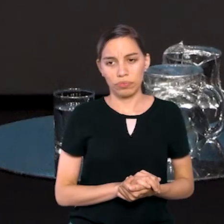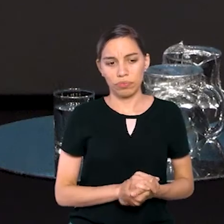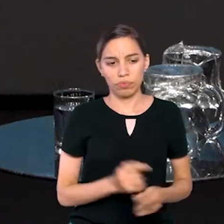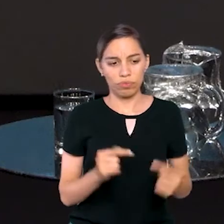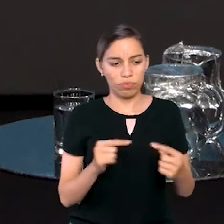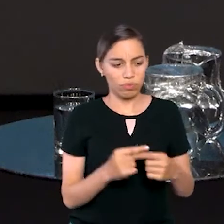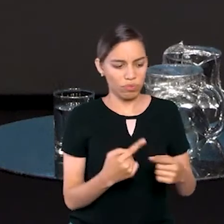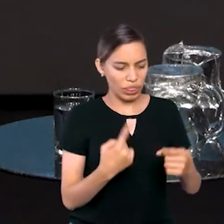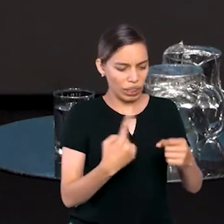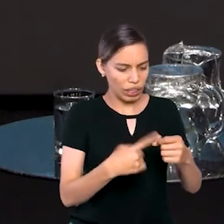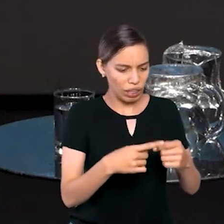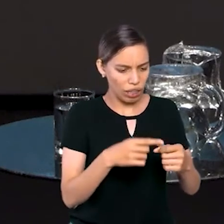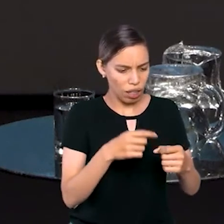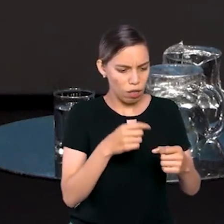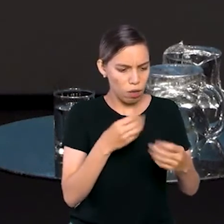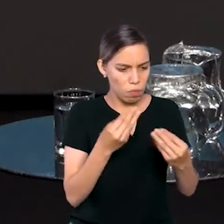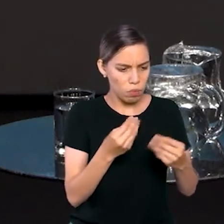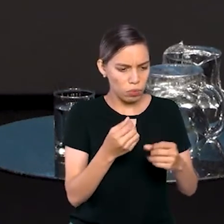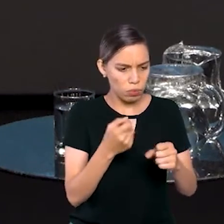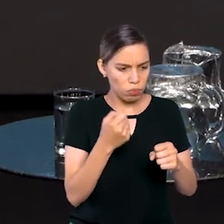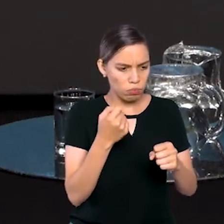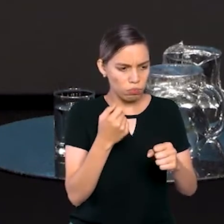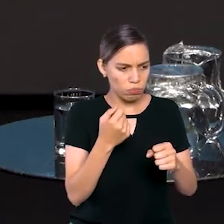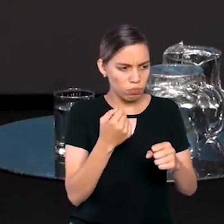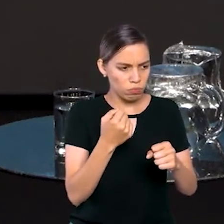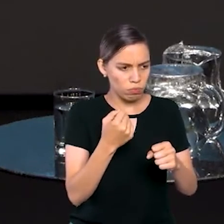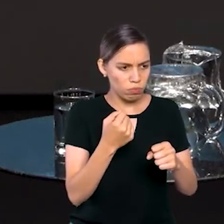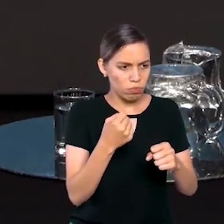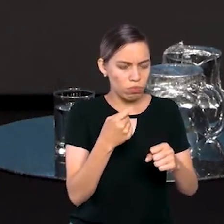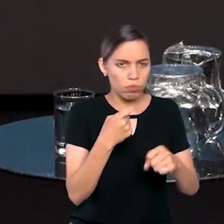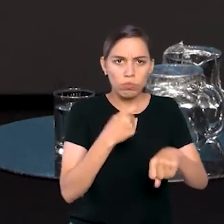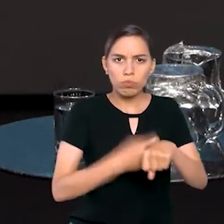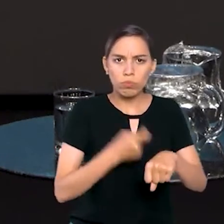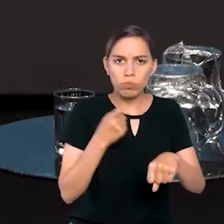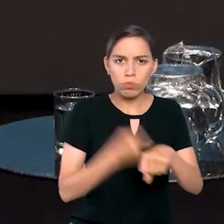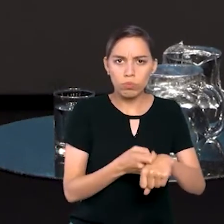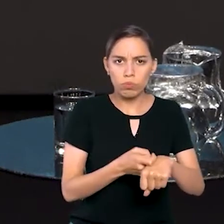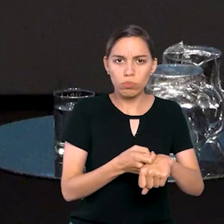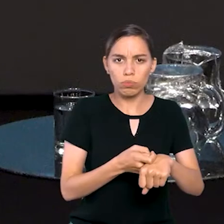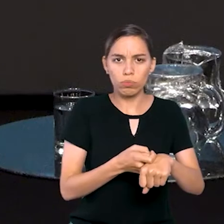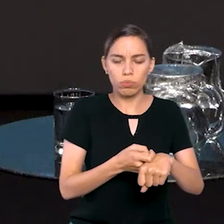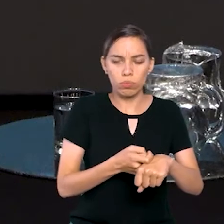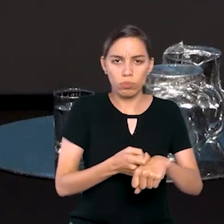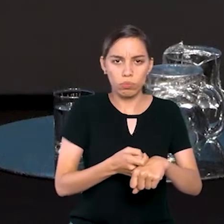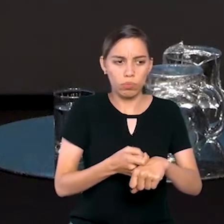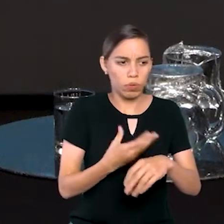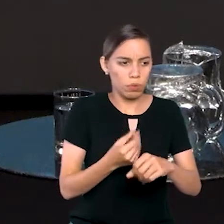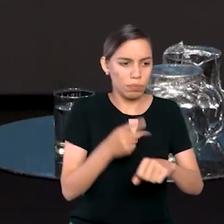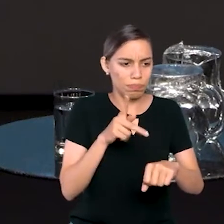só de concreto e cimento, né? Só de pedra, cimento.